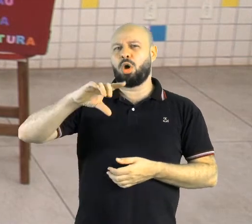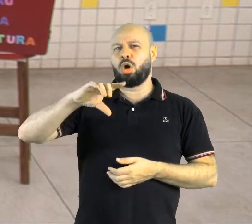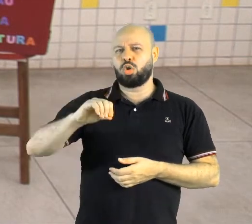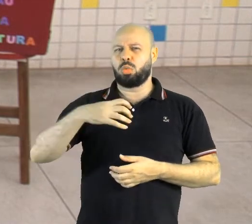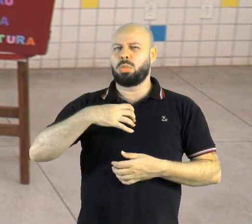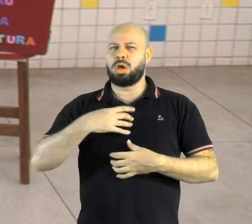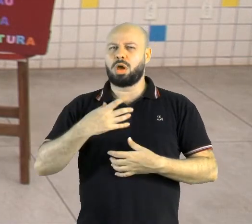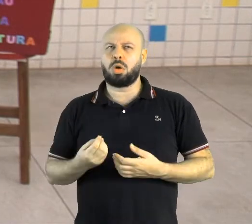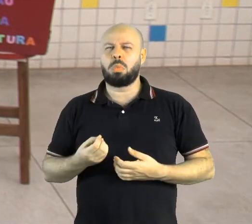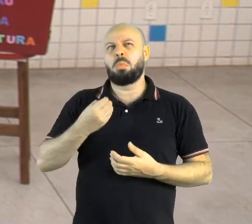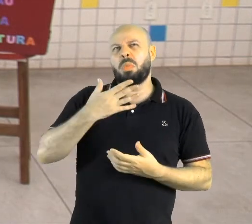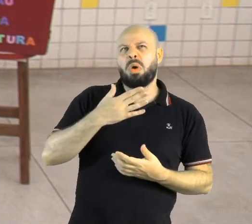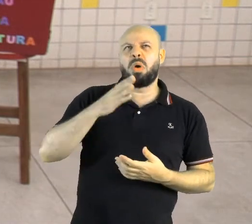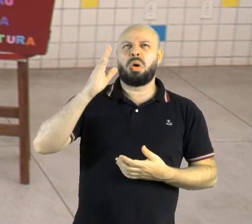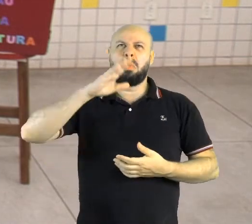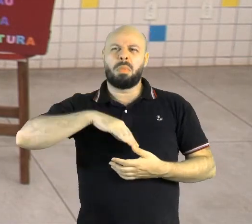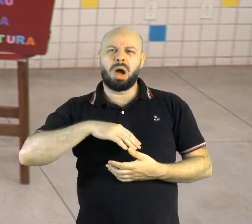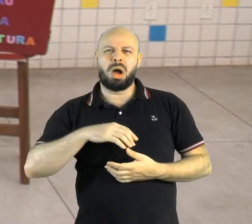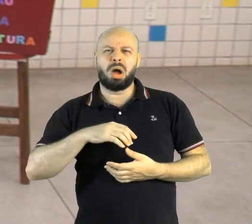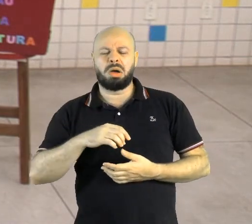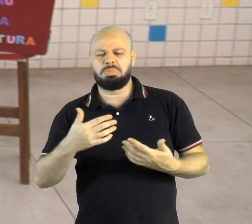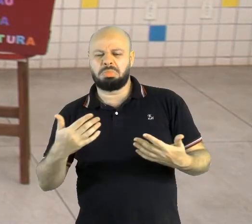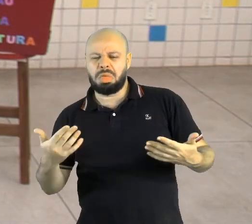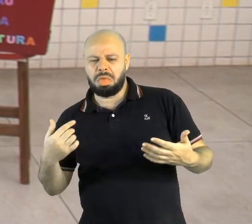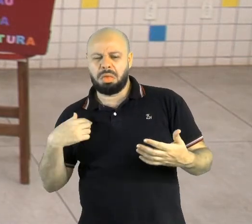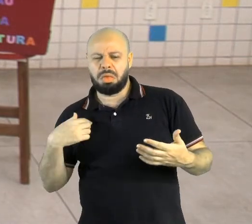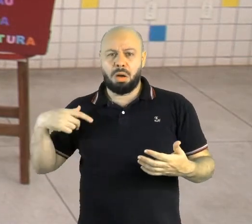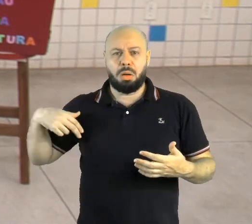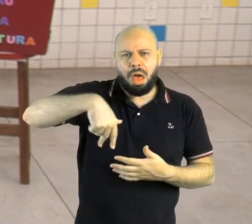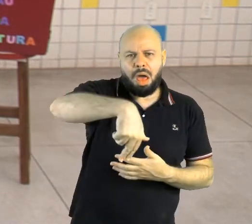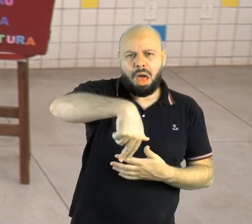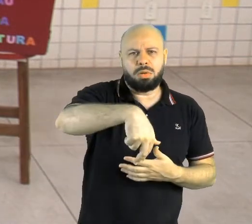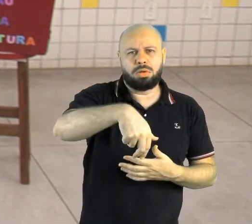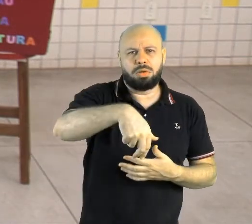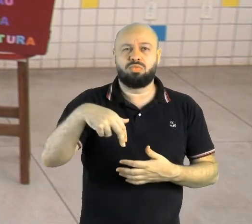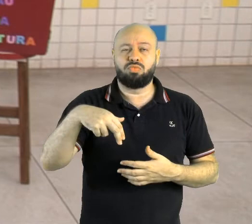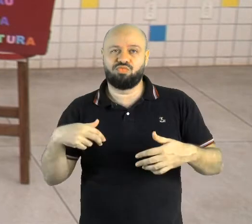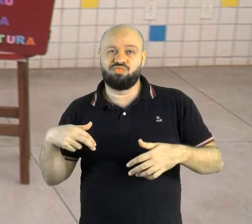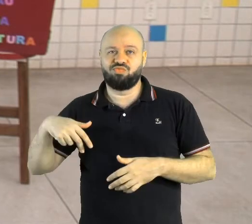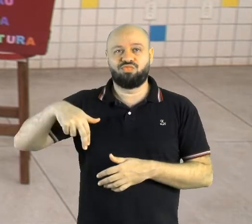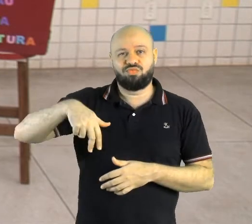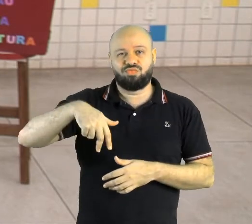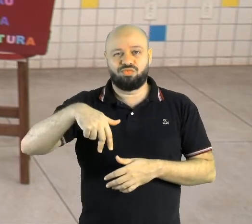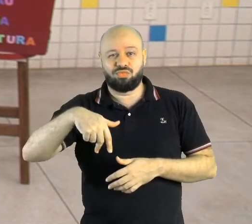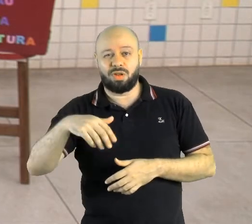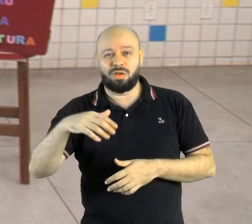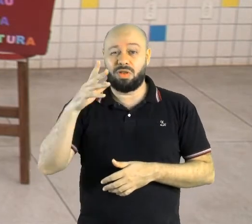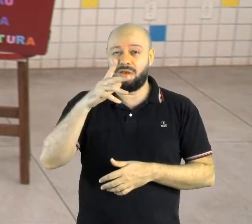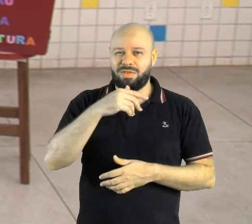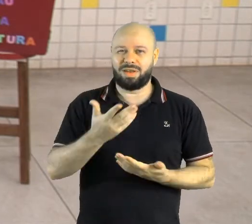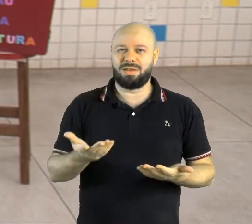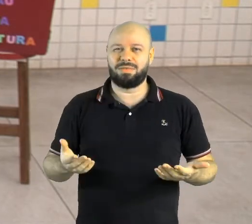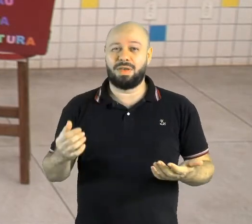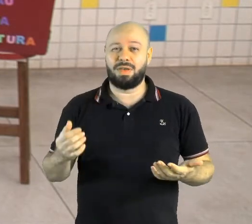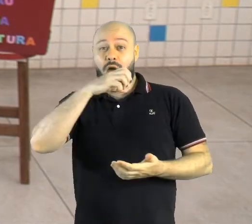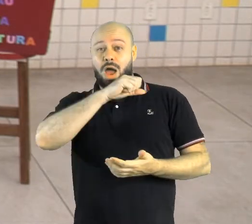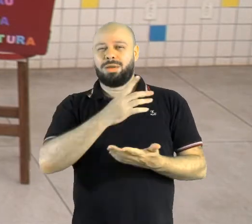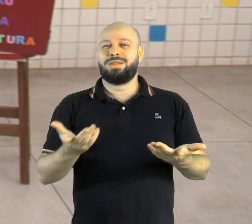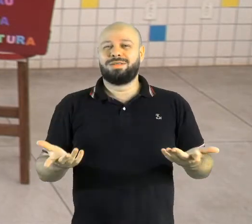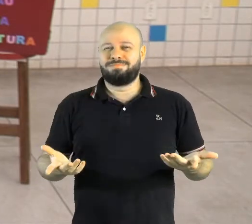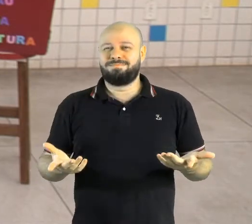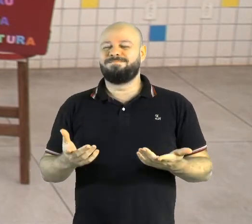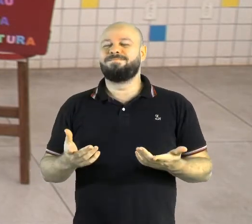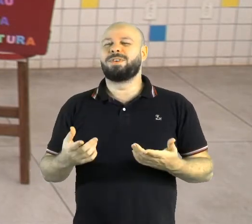bem, ou era mal, era assim, estava andando depressa, estava andando devagar. quase assim, nesse estilo. Então, você